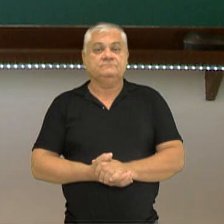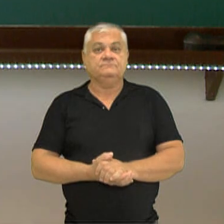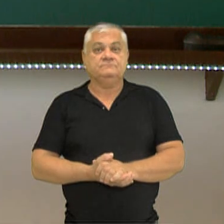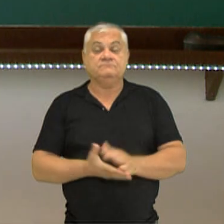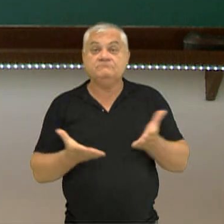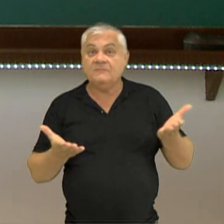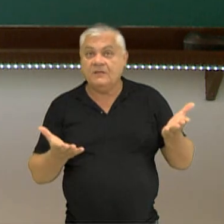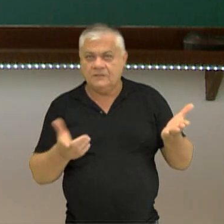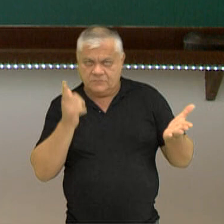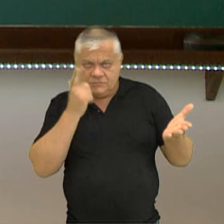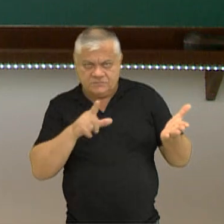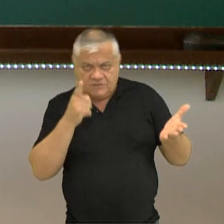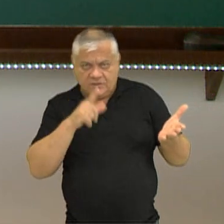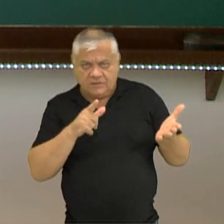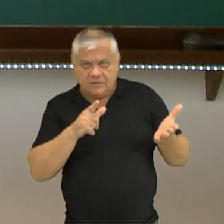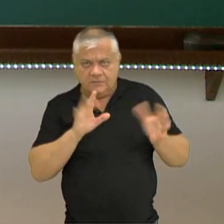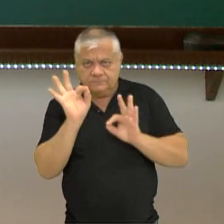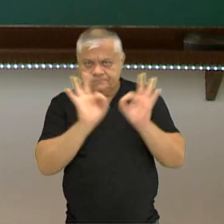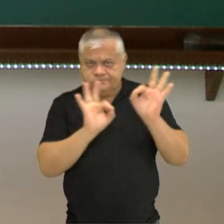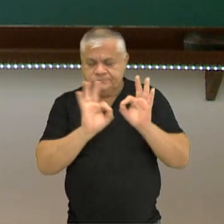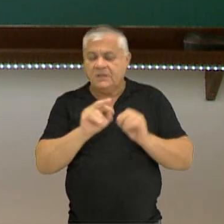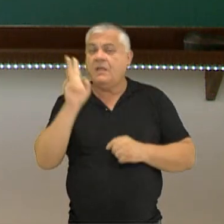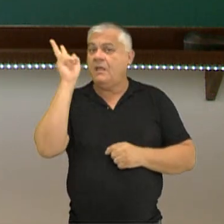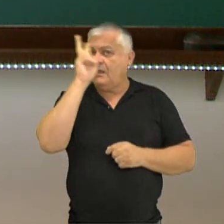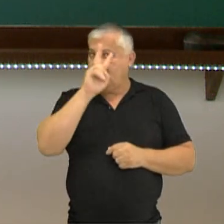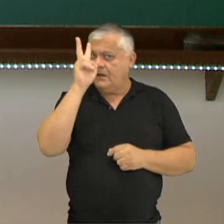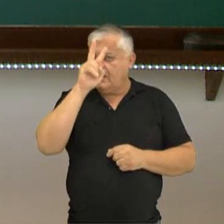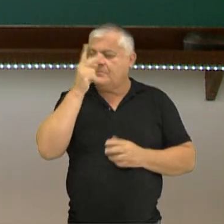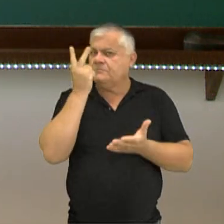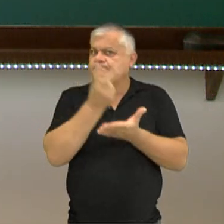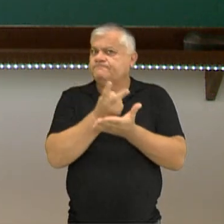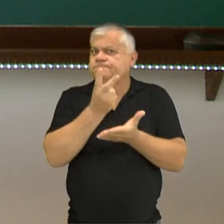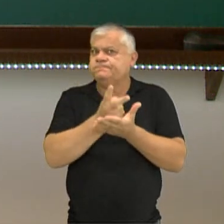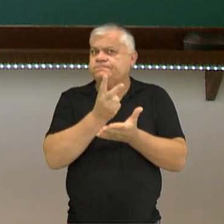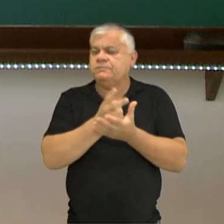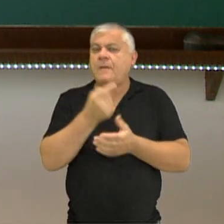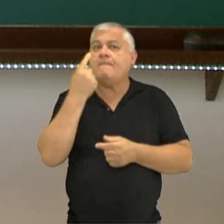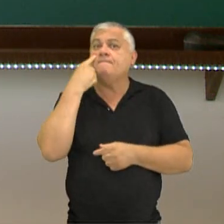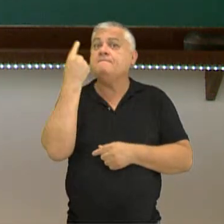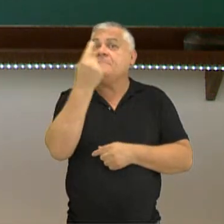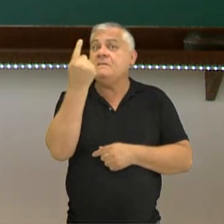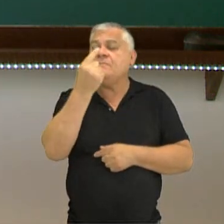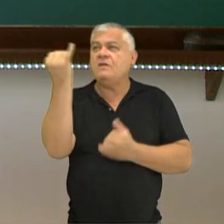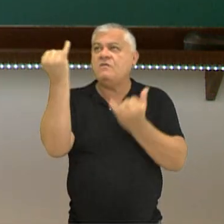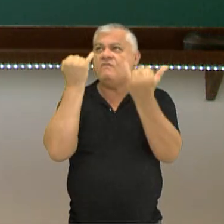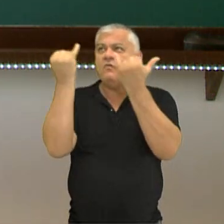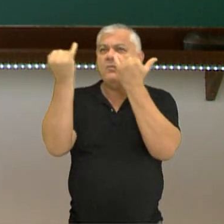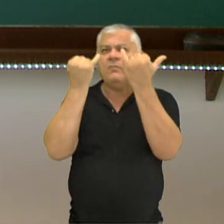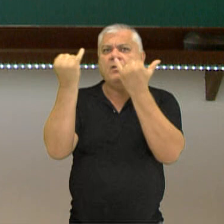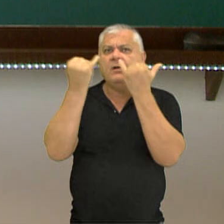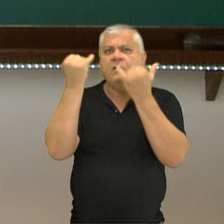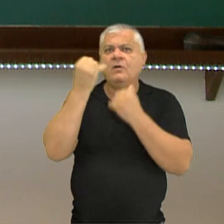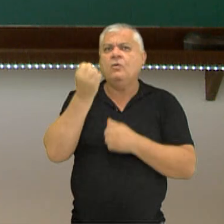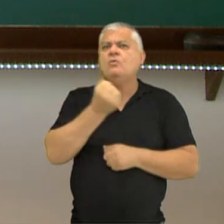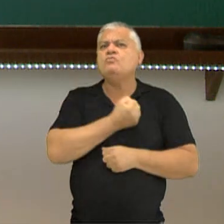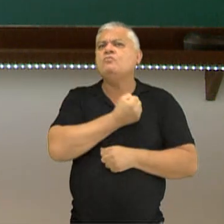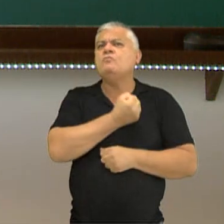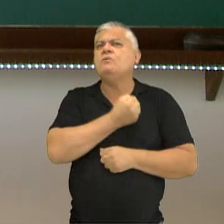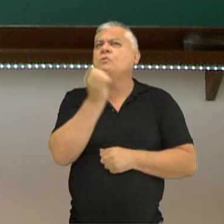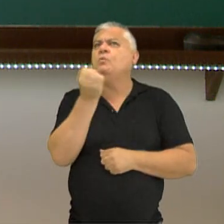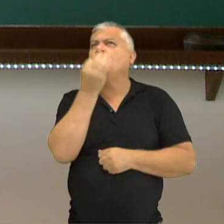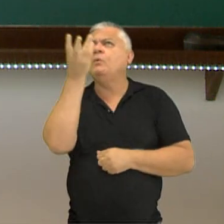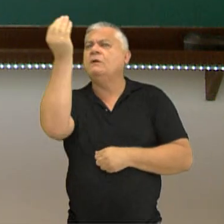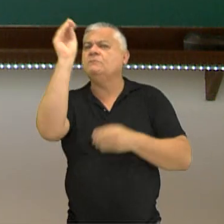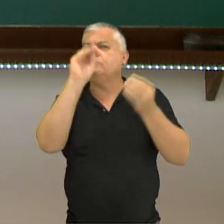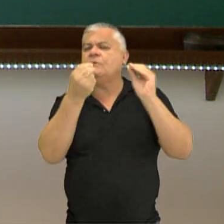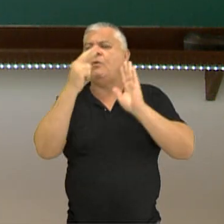E aí, galera, conseguiram resolver? Lembre sempre desse esquema, vê os dados que você tem, leia o exercício mais uma vez